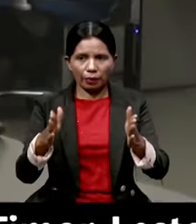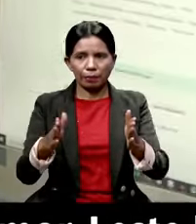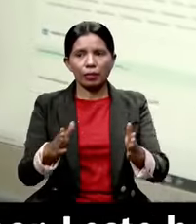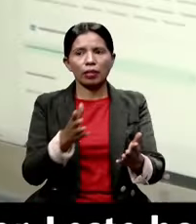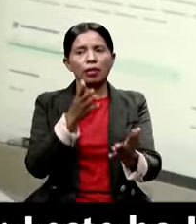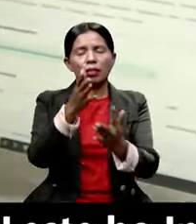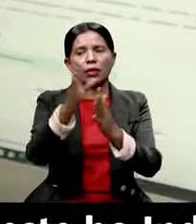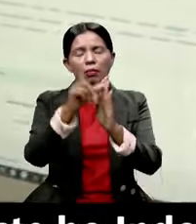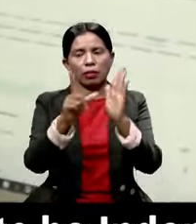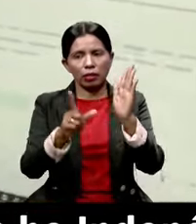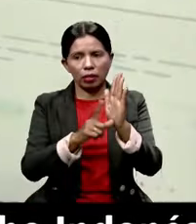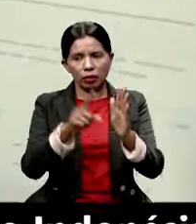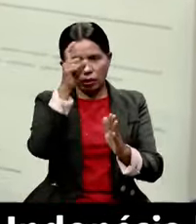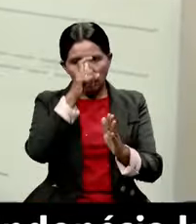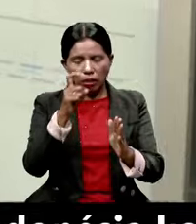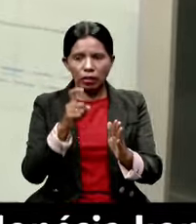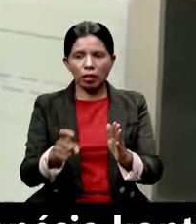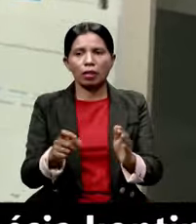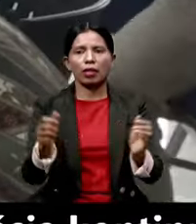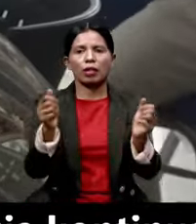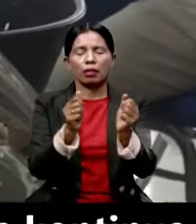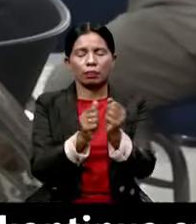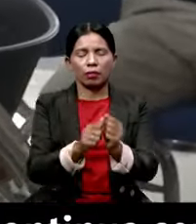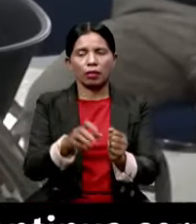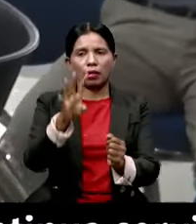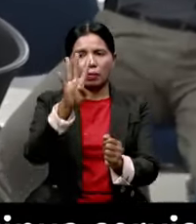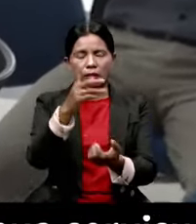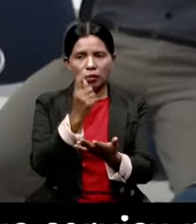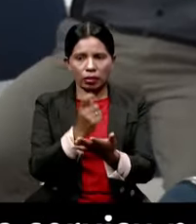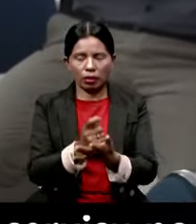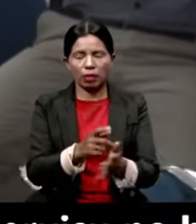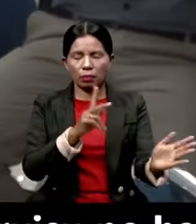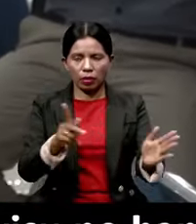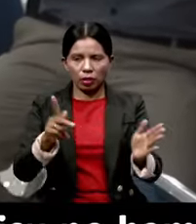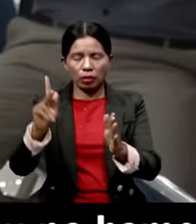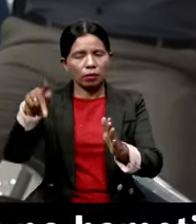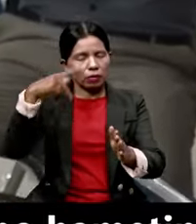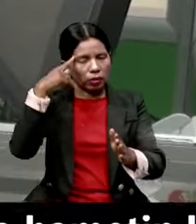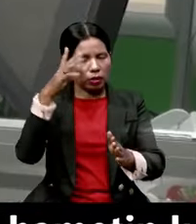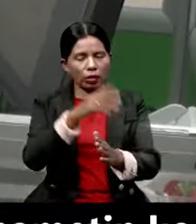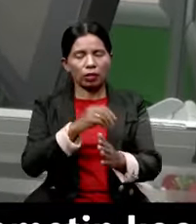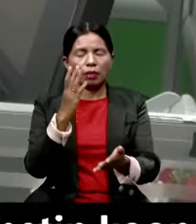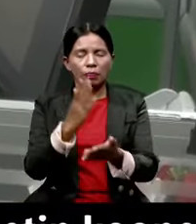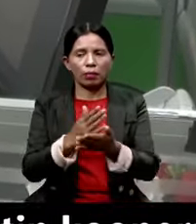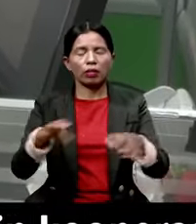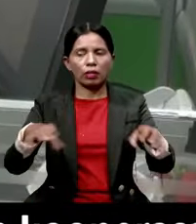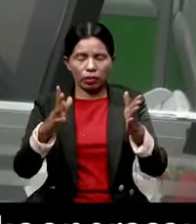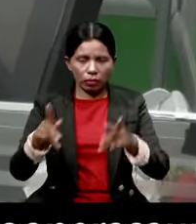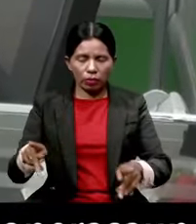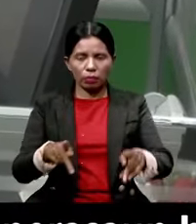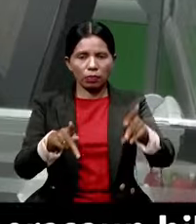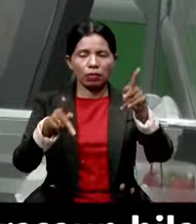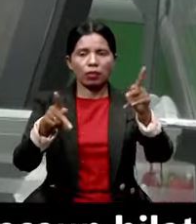uma lista idade de reforma obrigatória quase reunhada. Mas bem, dá um plano na política reforma obrigatória para funcionário público